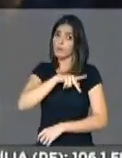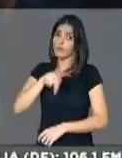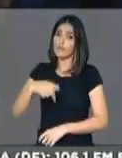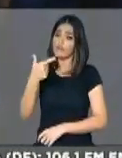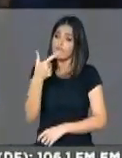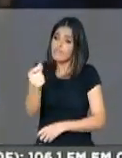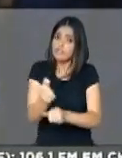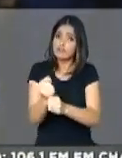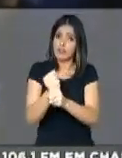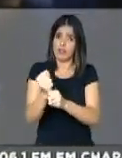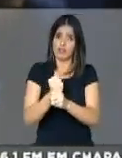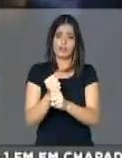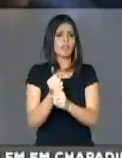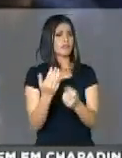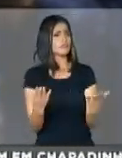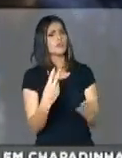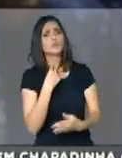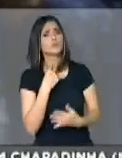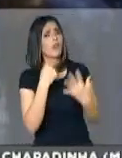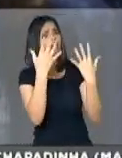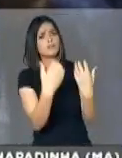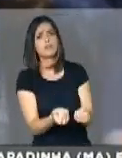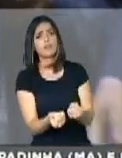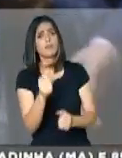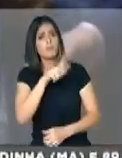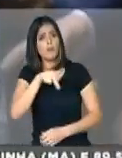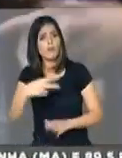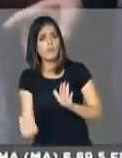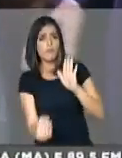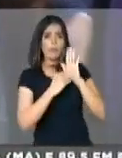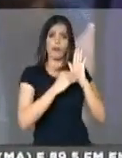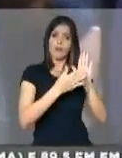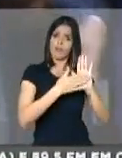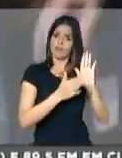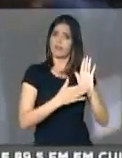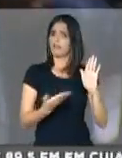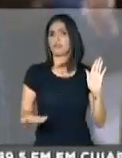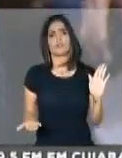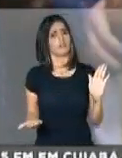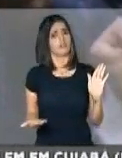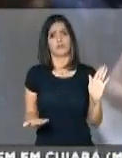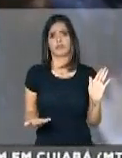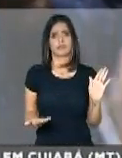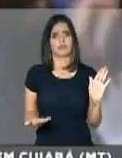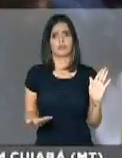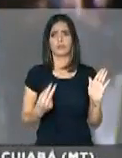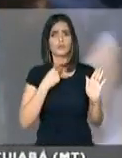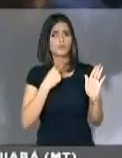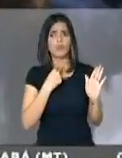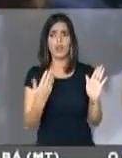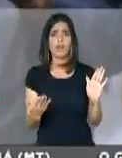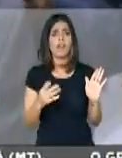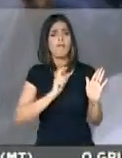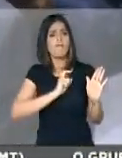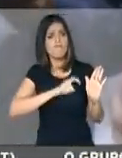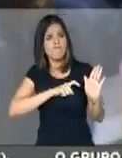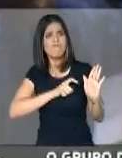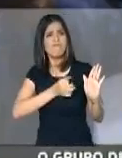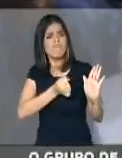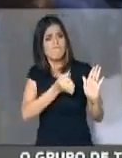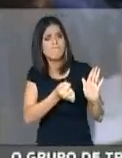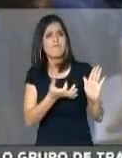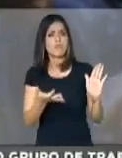inaceitável que se inclua os professores nessa reforma da previdência é perverso e